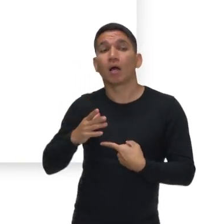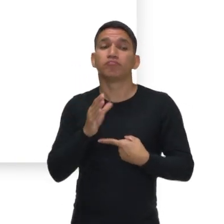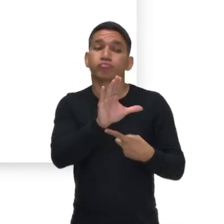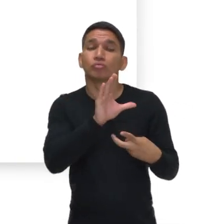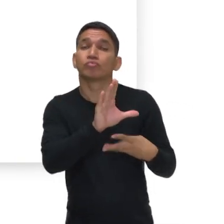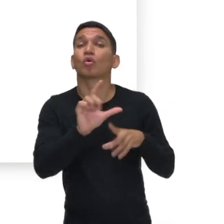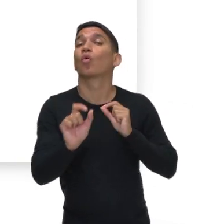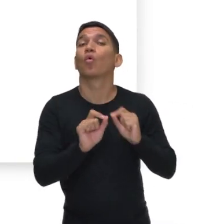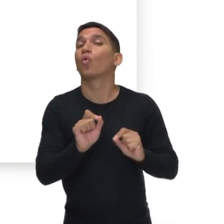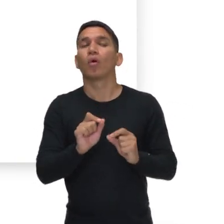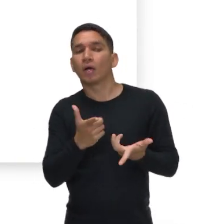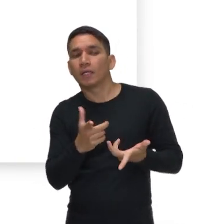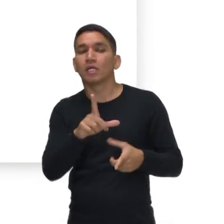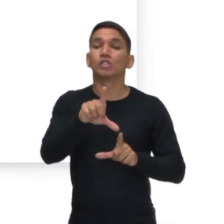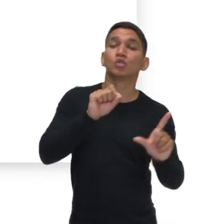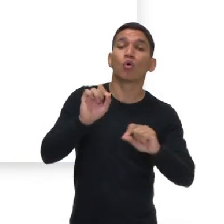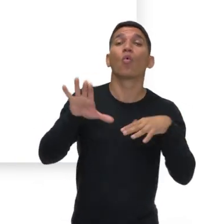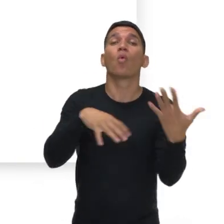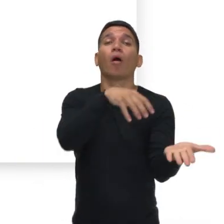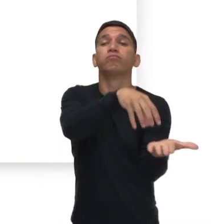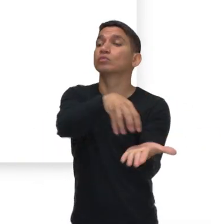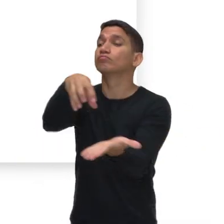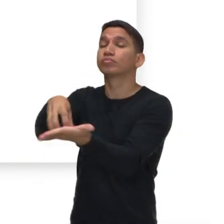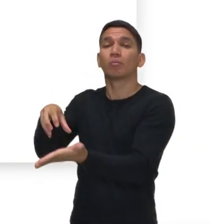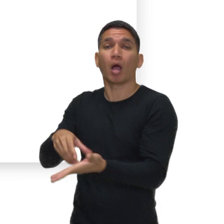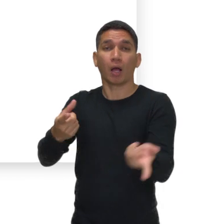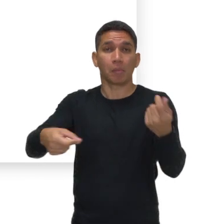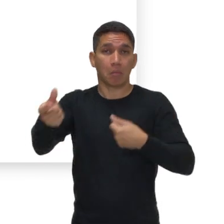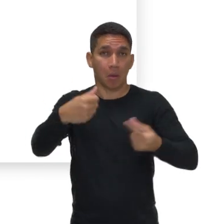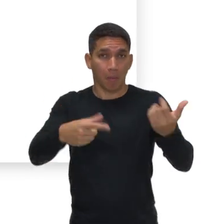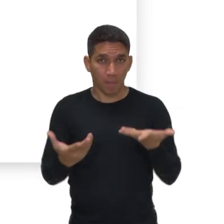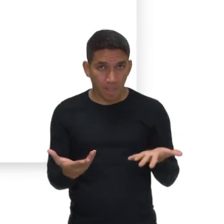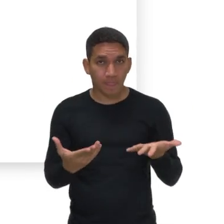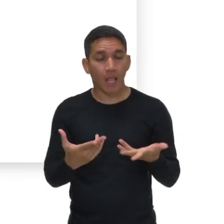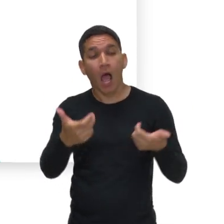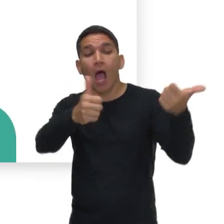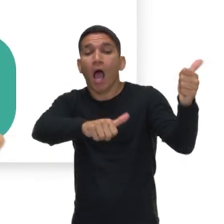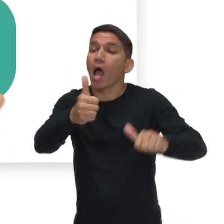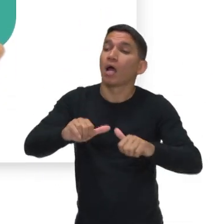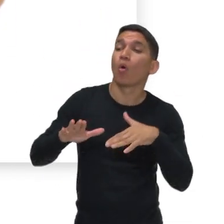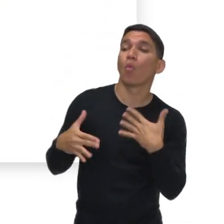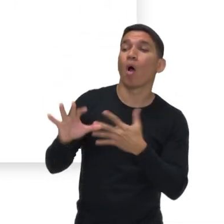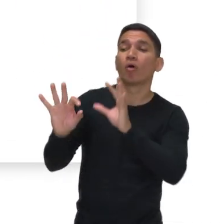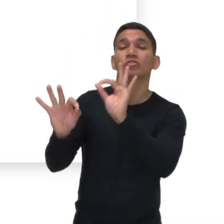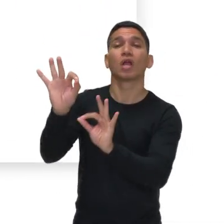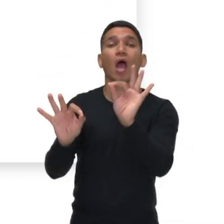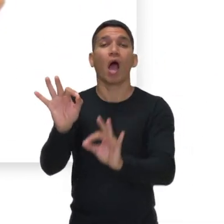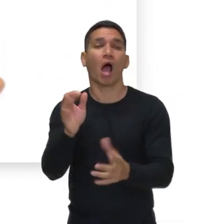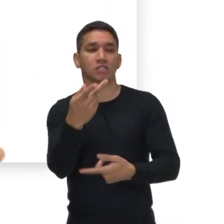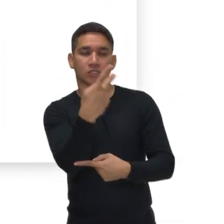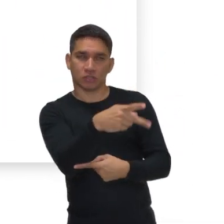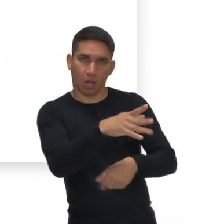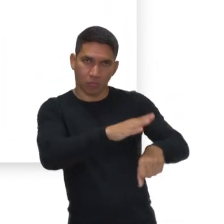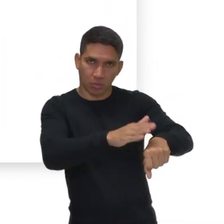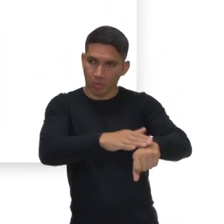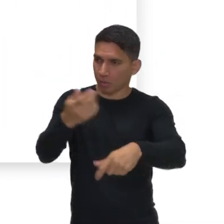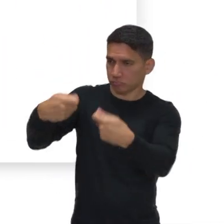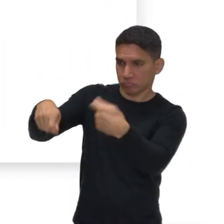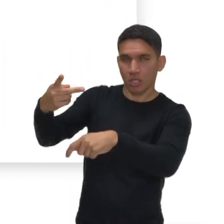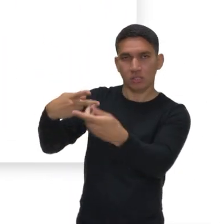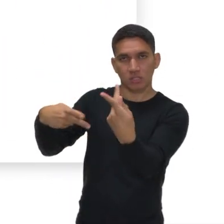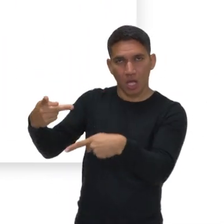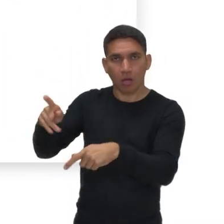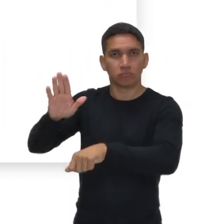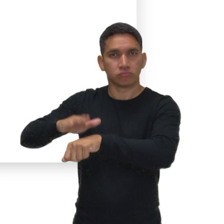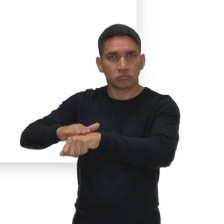Na previdência privada, o indivíduo escolhe uma instituição financeira, considerando as taxas de administração e